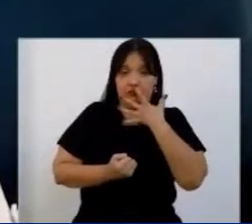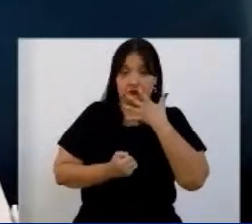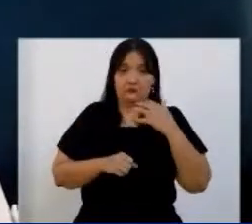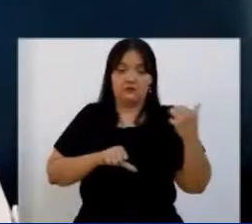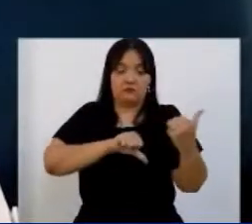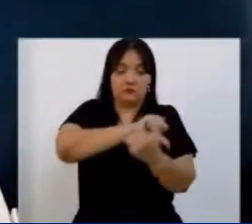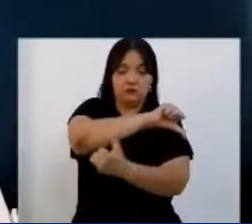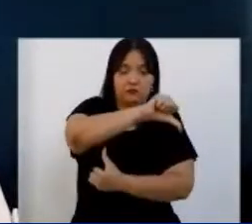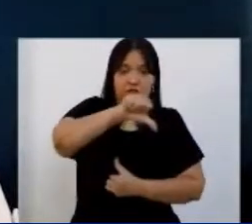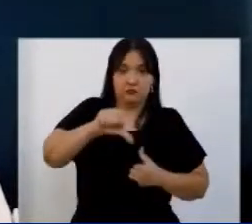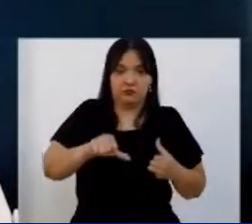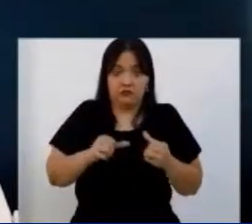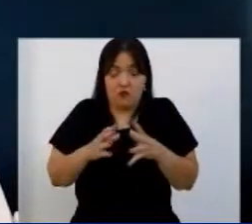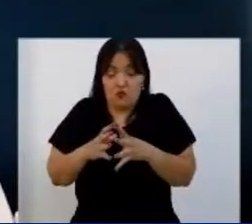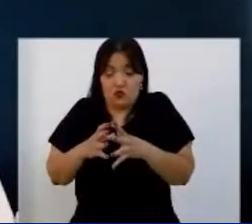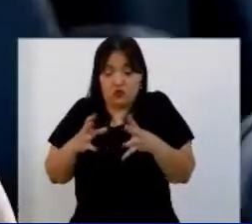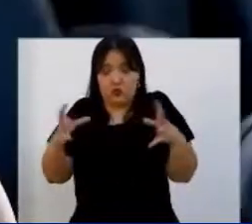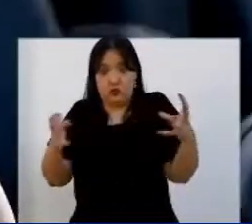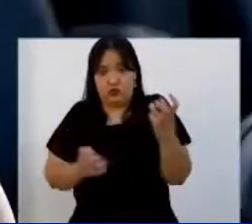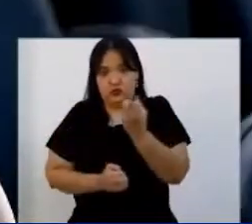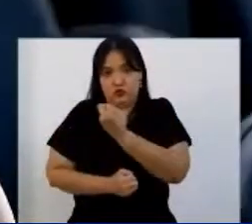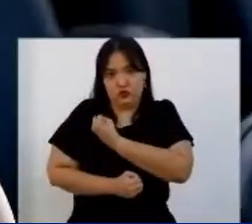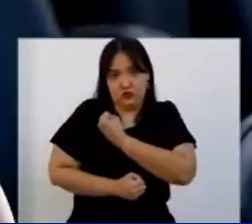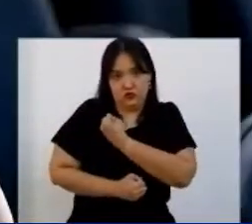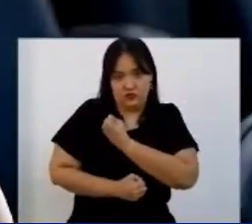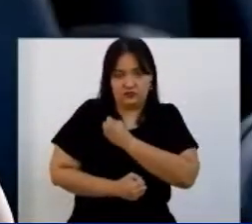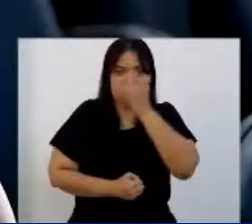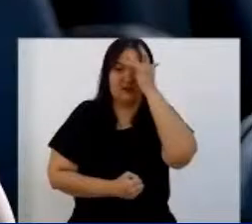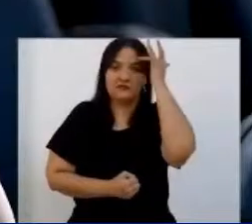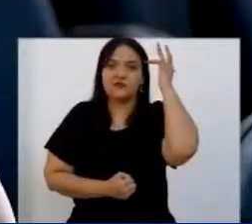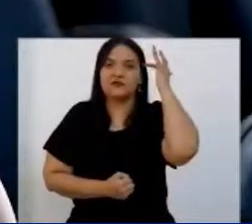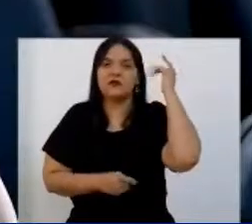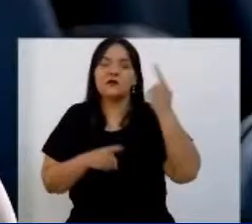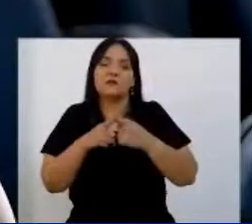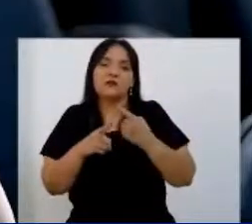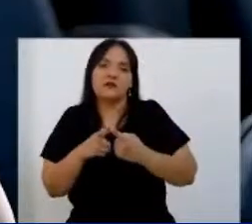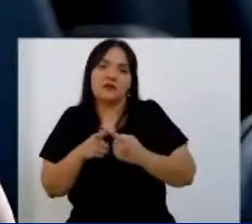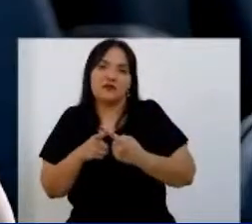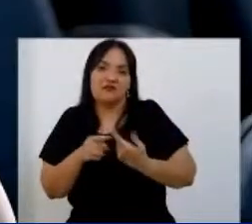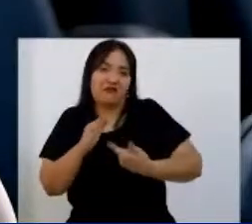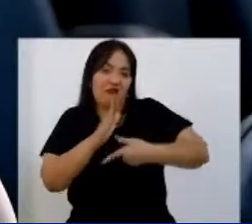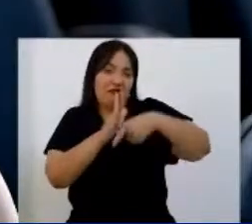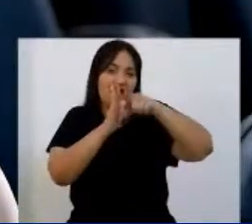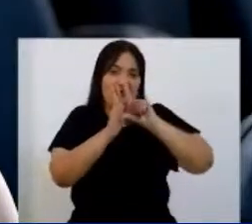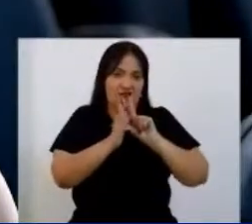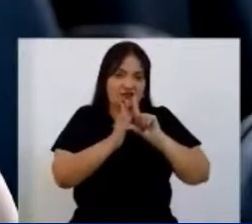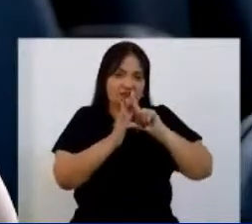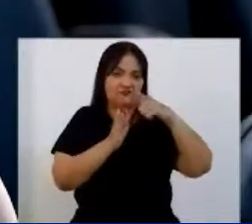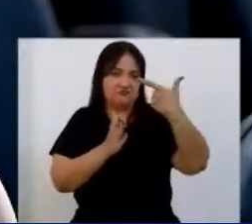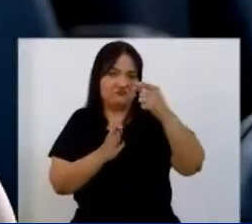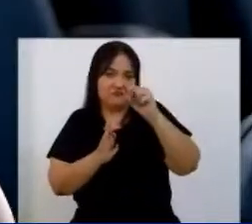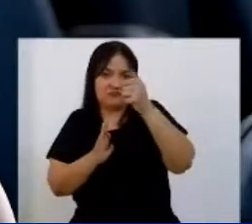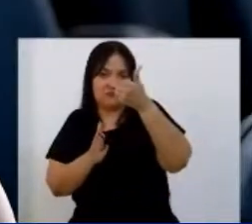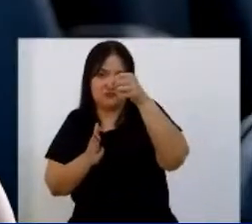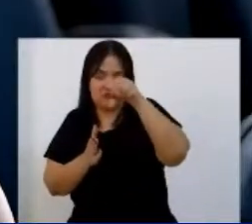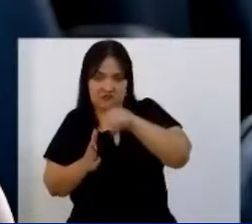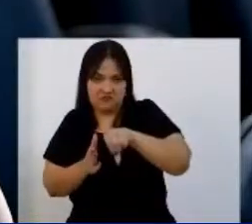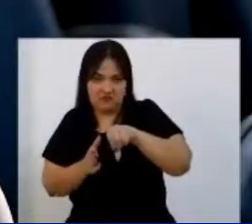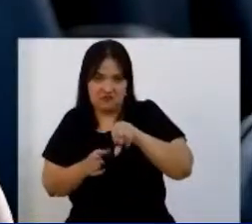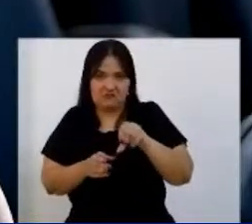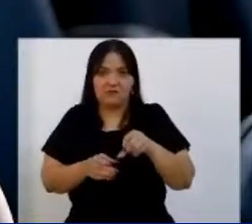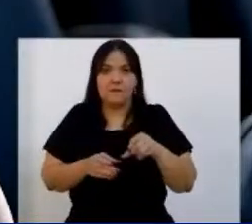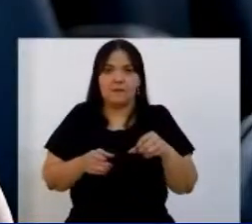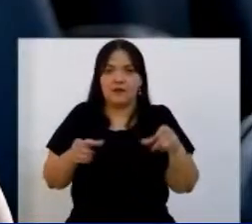grande surpresa, foi uma edição histórica, porque a gente passou de um evento